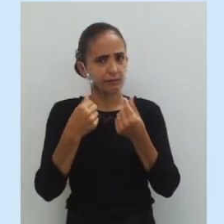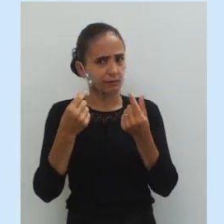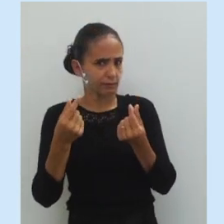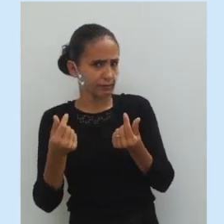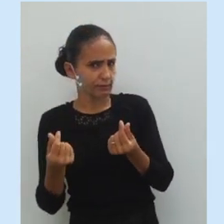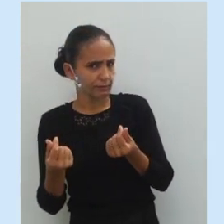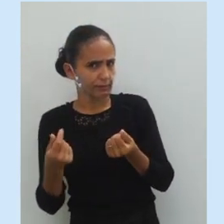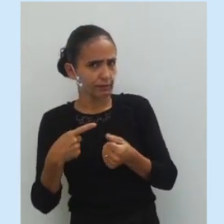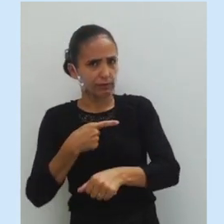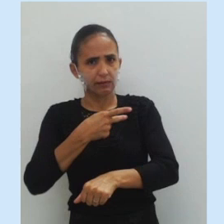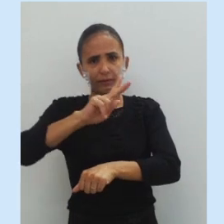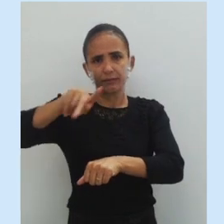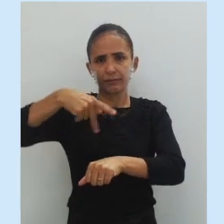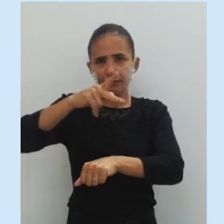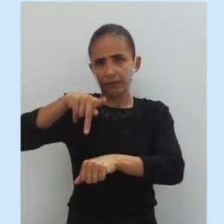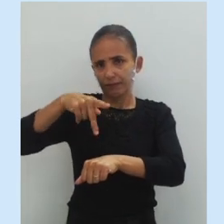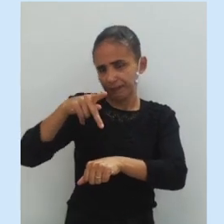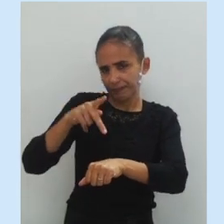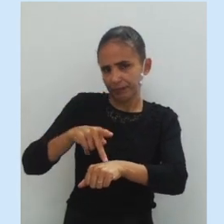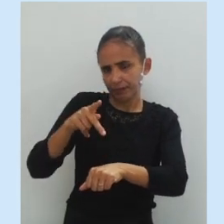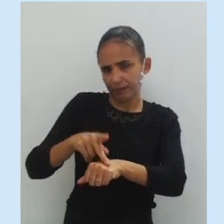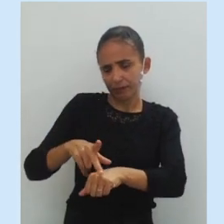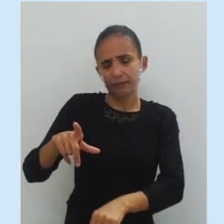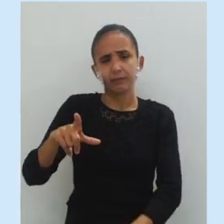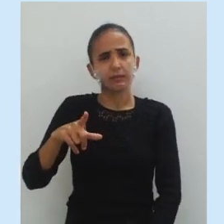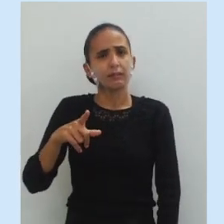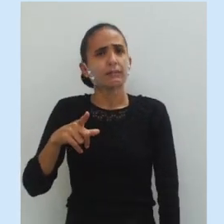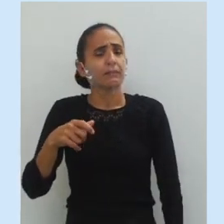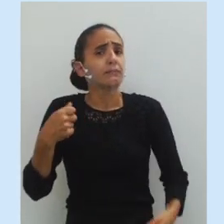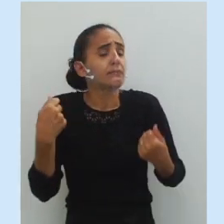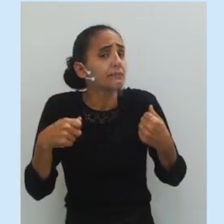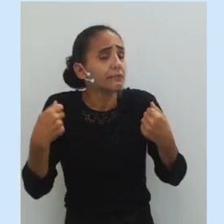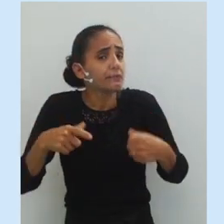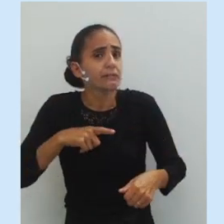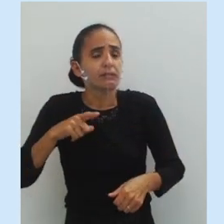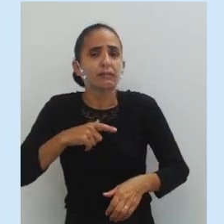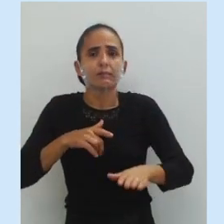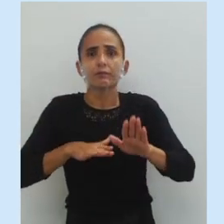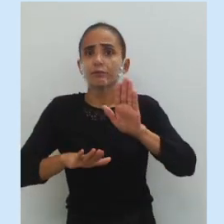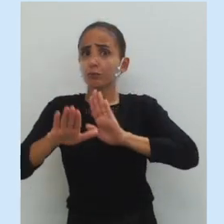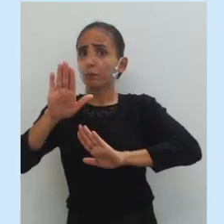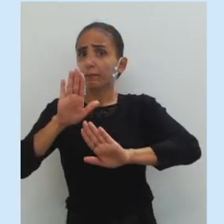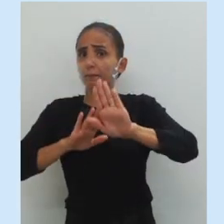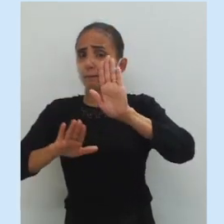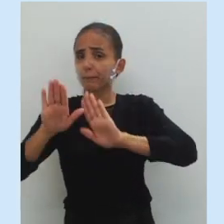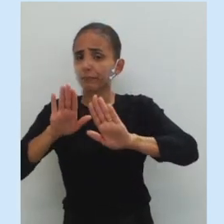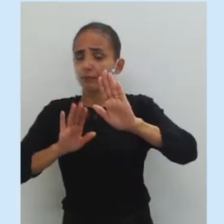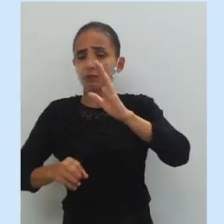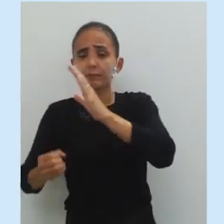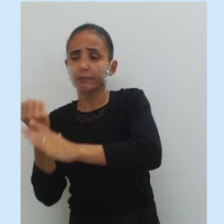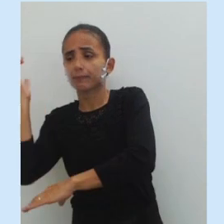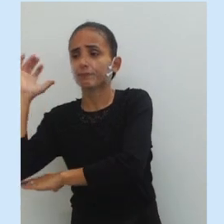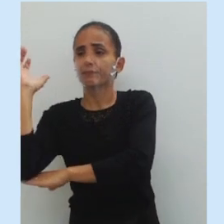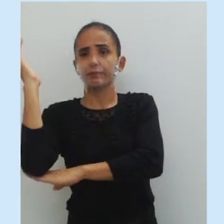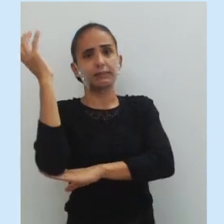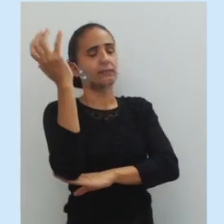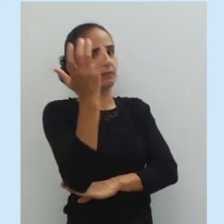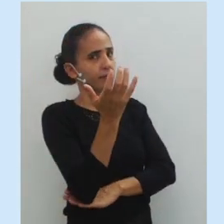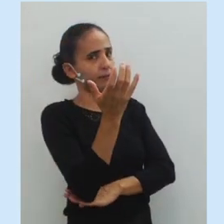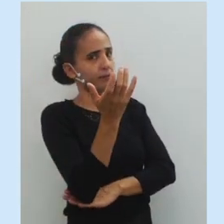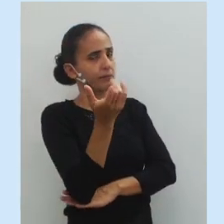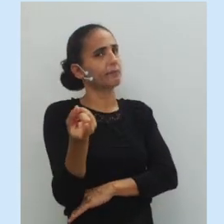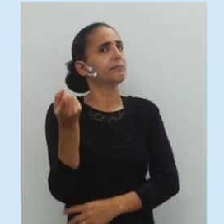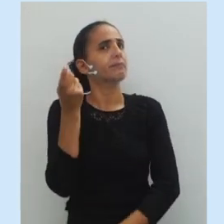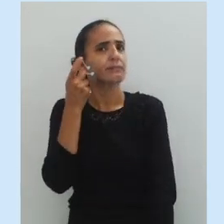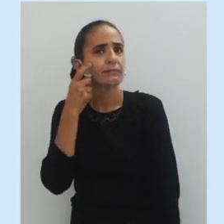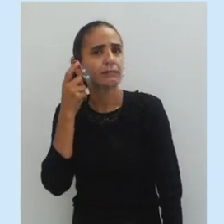investimento no país, né, tem que ter um grande cuidado para não ter um impacto no meio ambiente. Porque você não